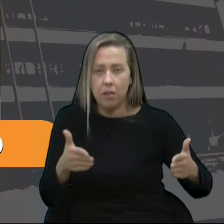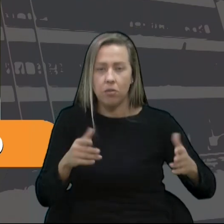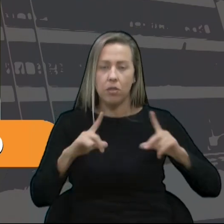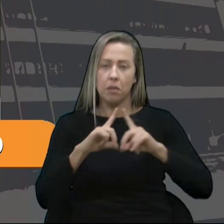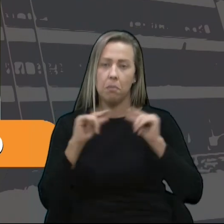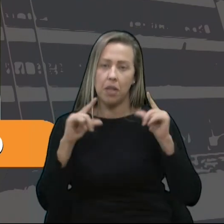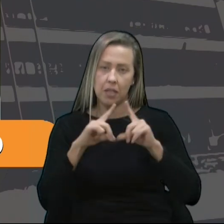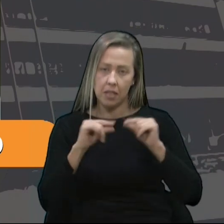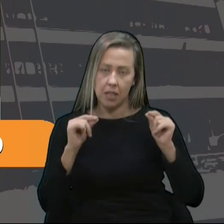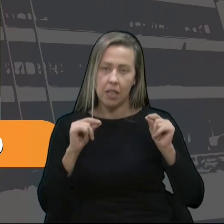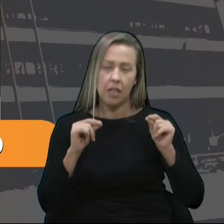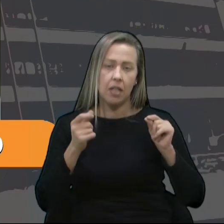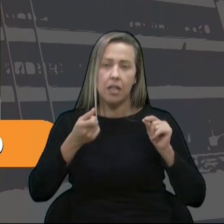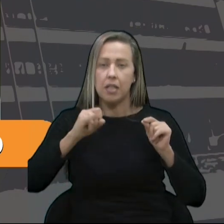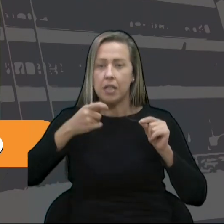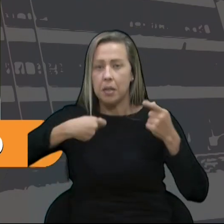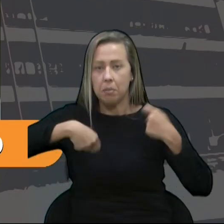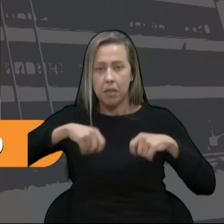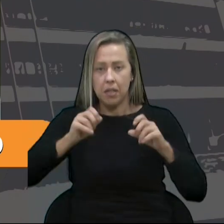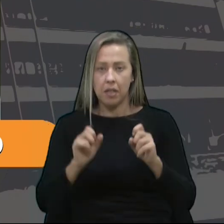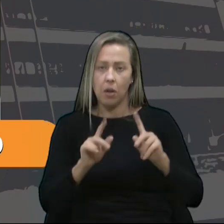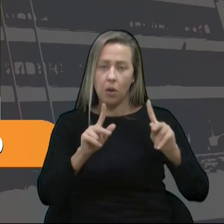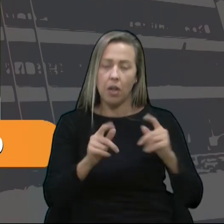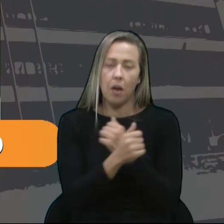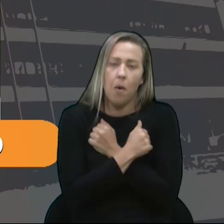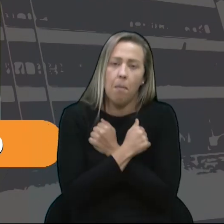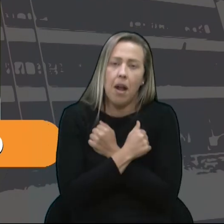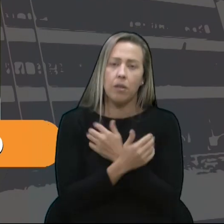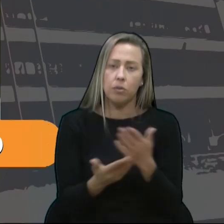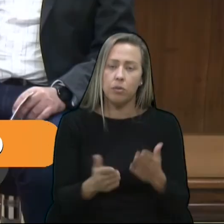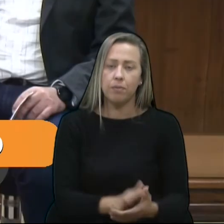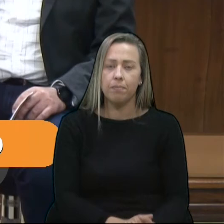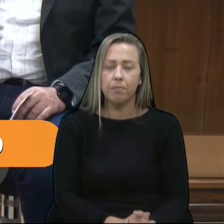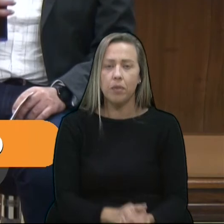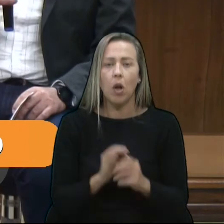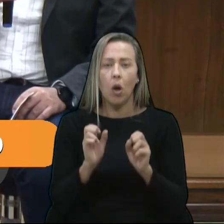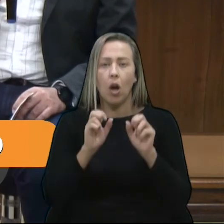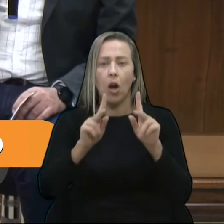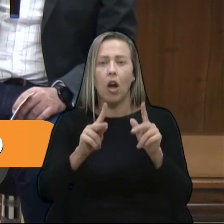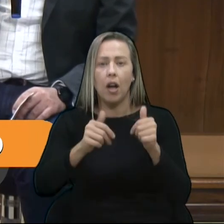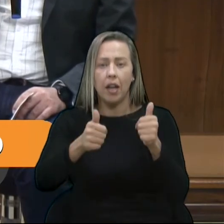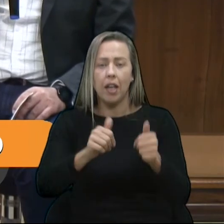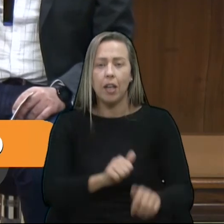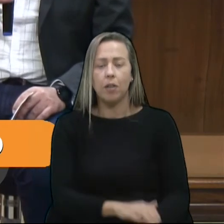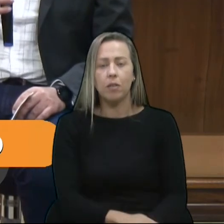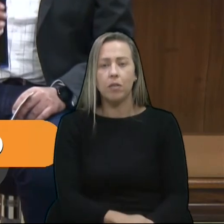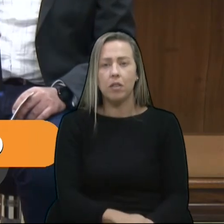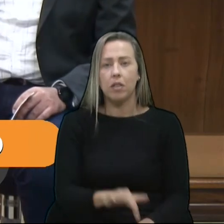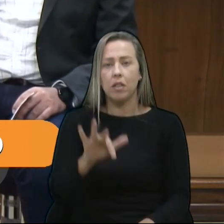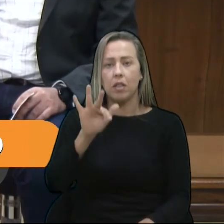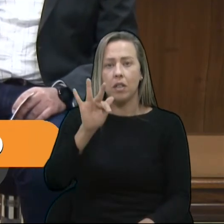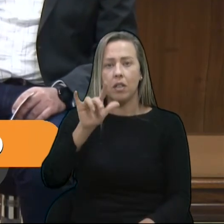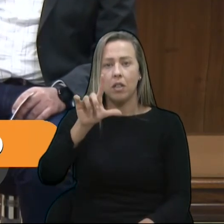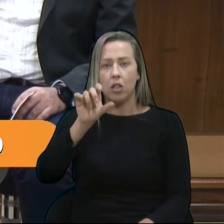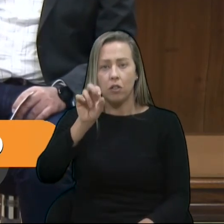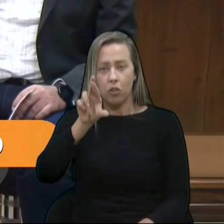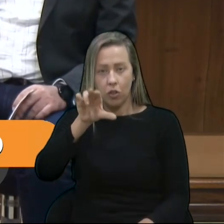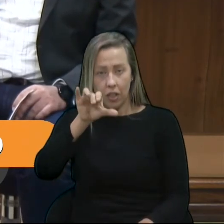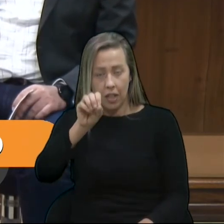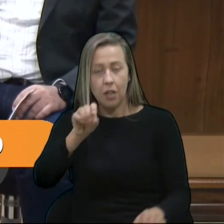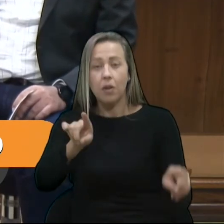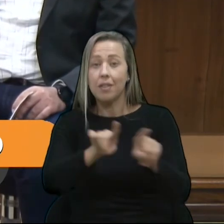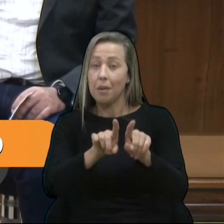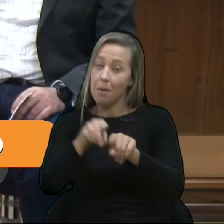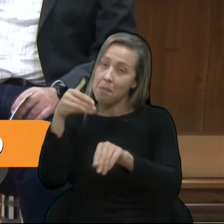Brasília para o que precisarem, ok? Forte abraço. Ok, forte abraço. Floriano, trazendo também a